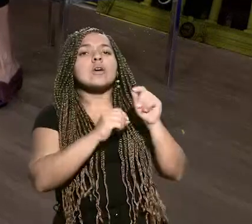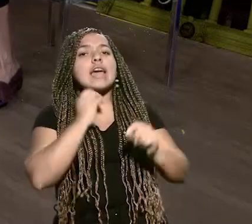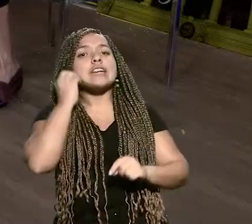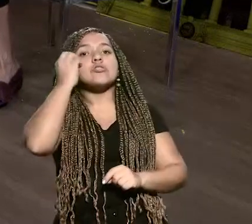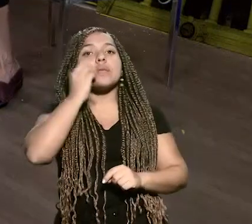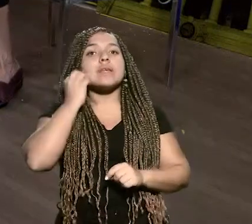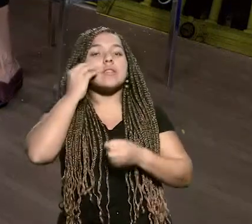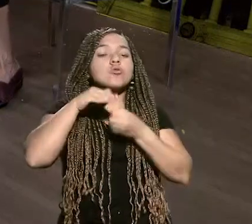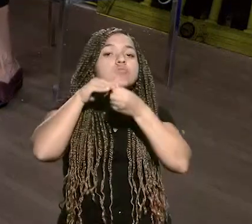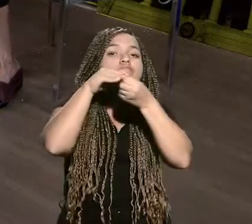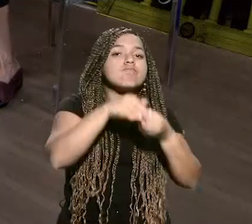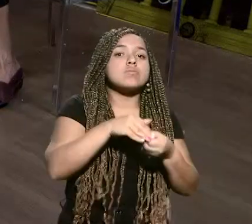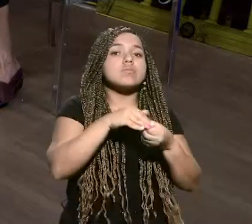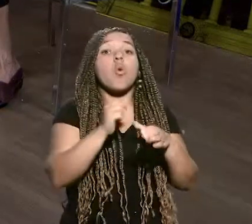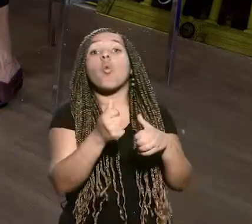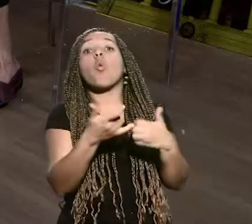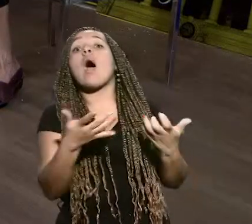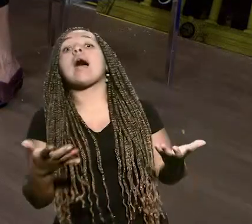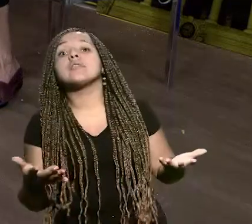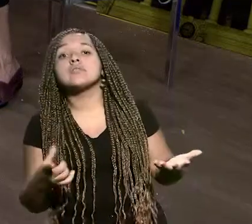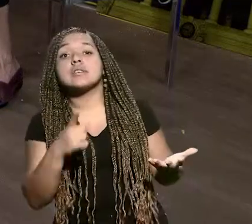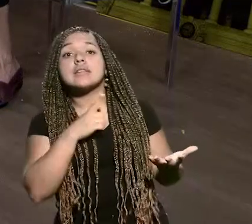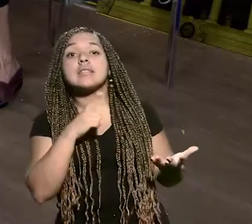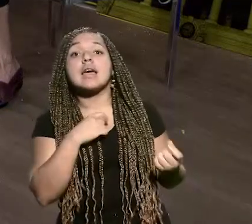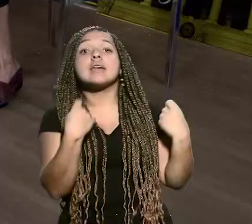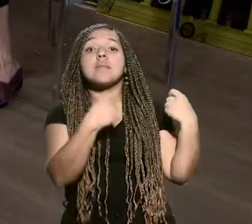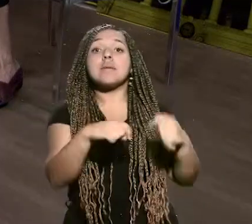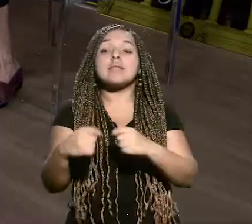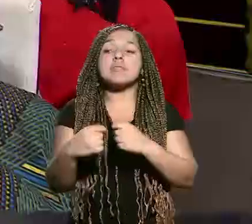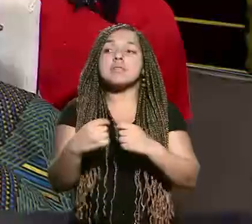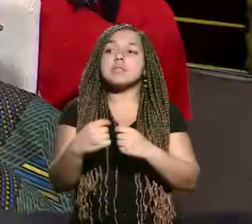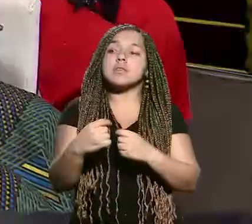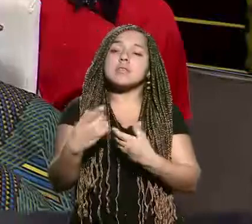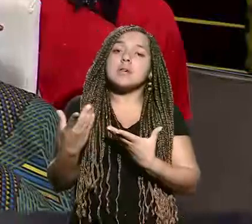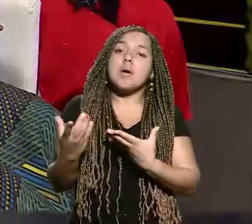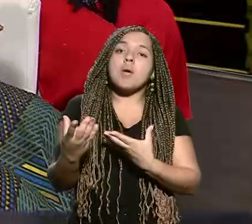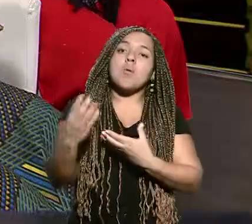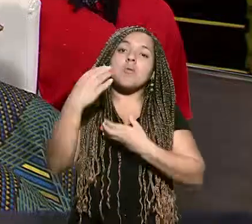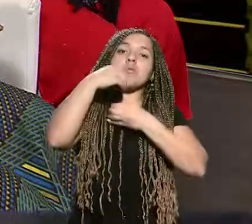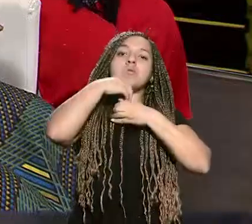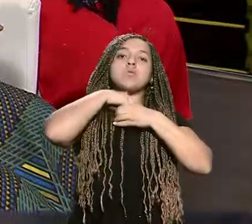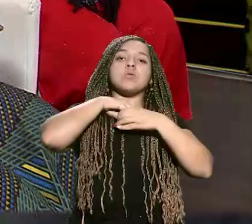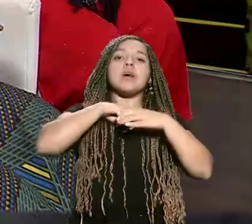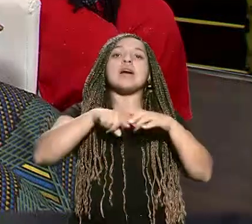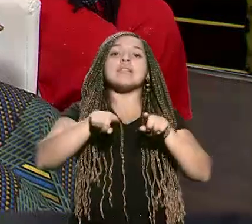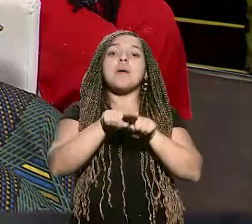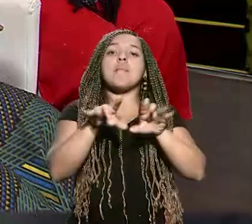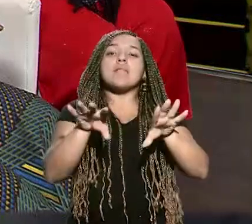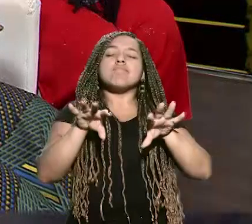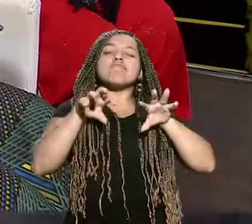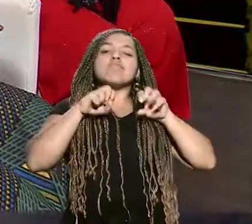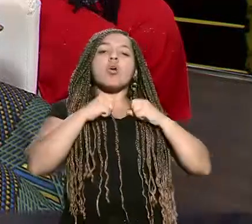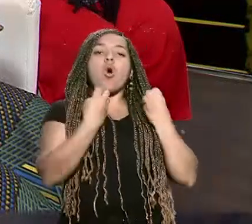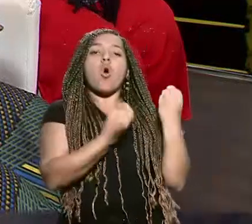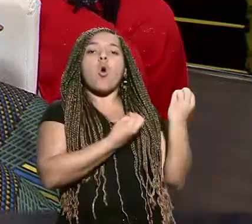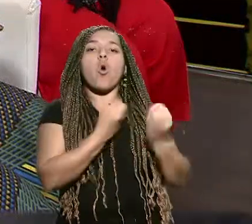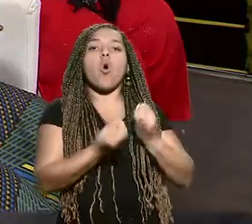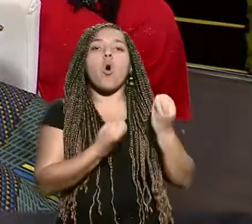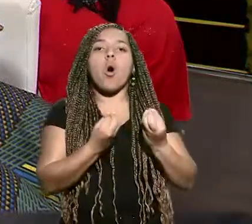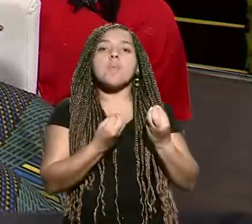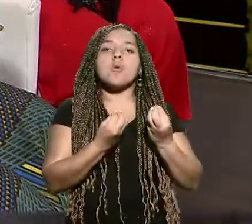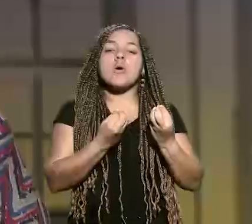acompanham enterros e mortes de um número muito maior, ou talvez do que qualquer outra criança, não sei, né? Que vai no